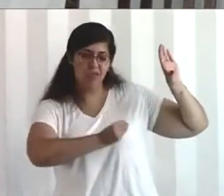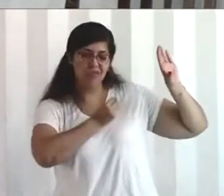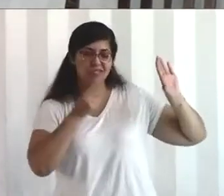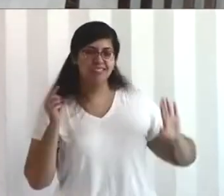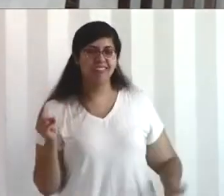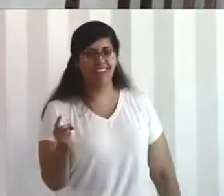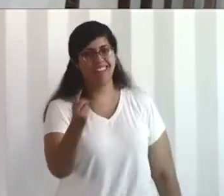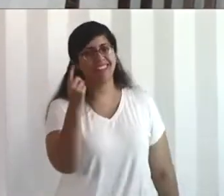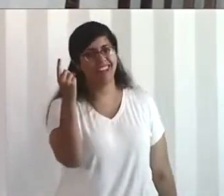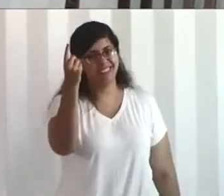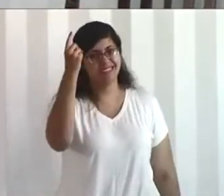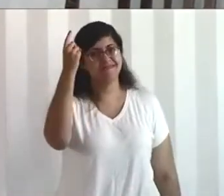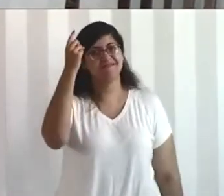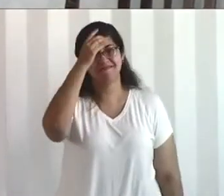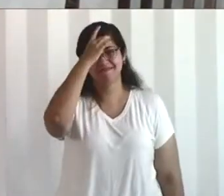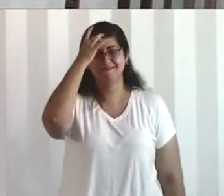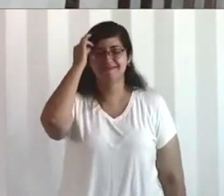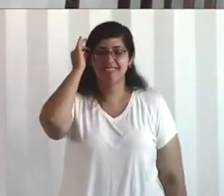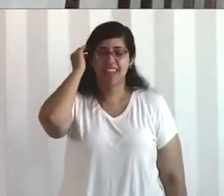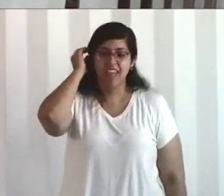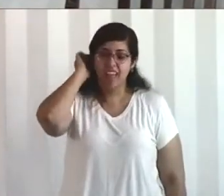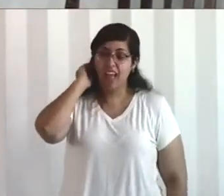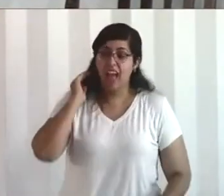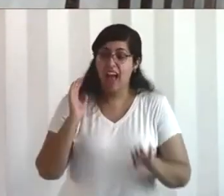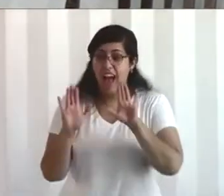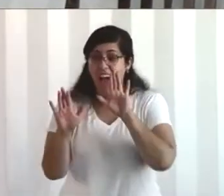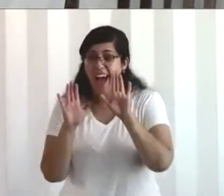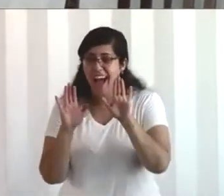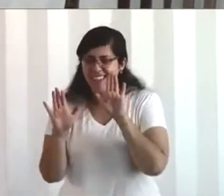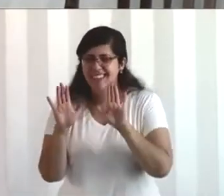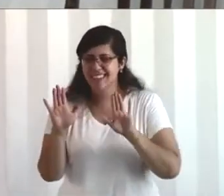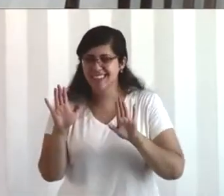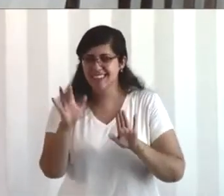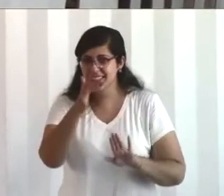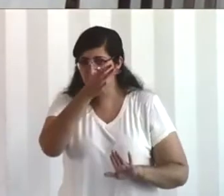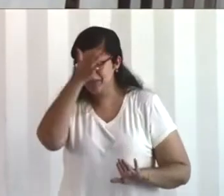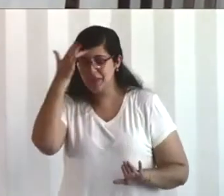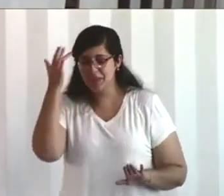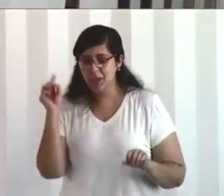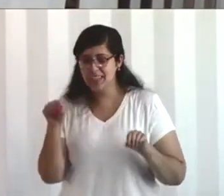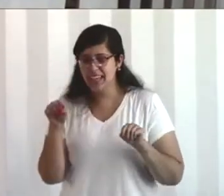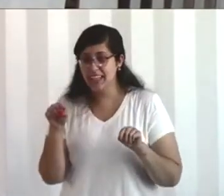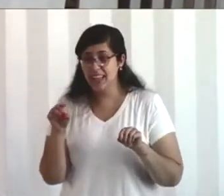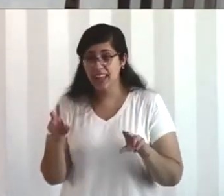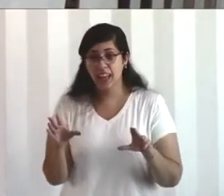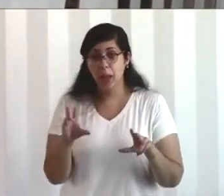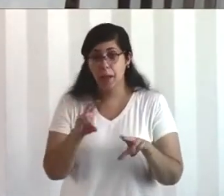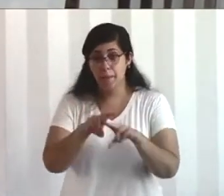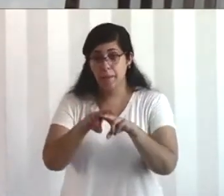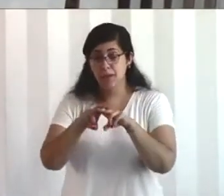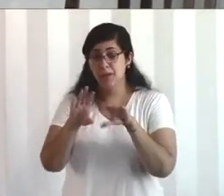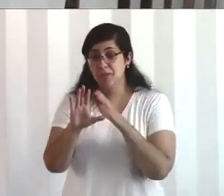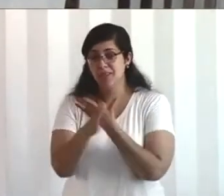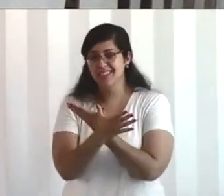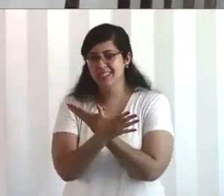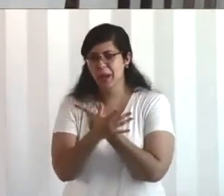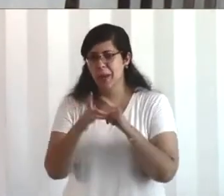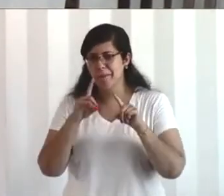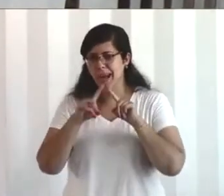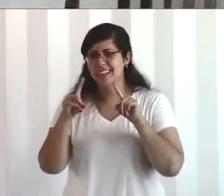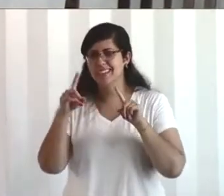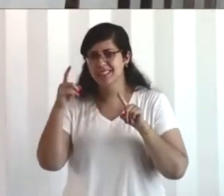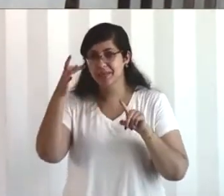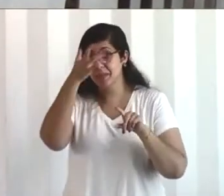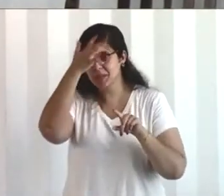talvez estejam vazios na nossa igreja, já foram ocupados por irmãos que estão na glória, porque essa igreja fez o trabalho ao longo de